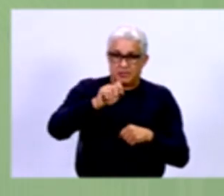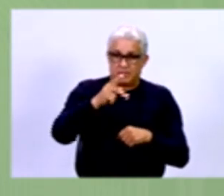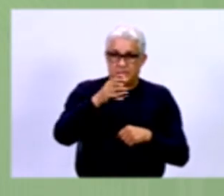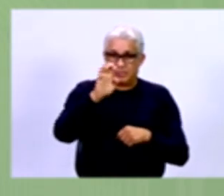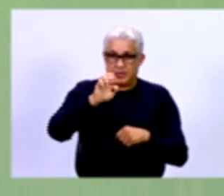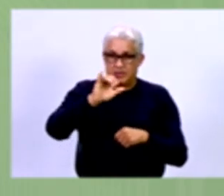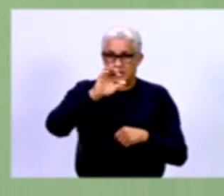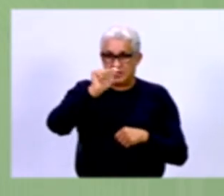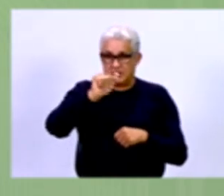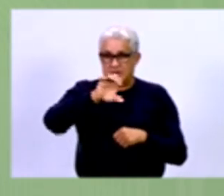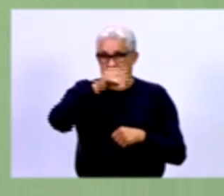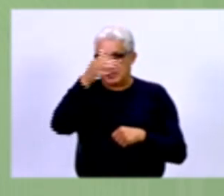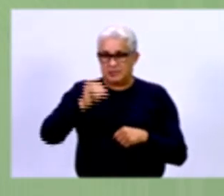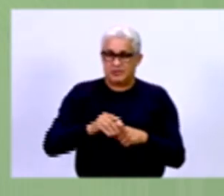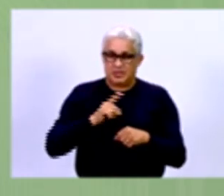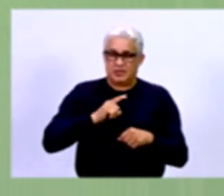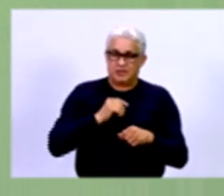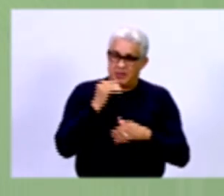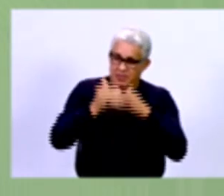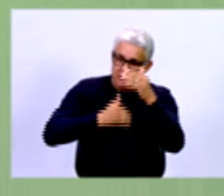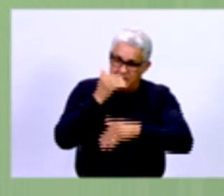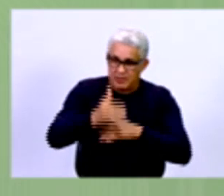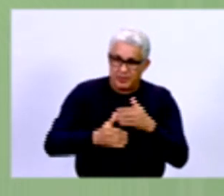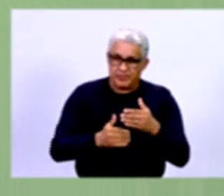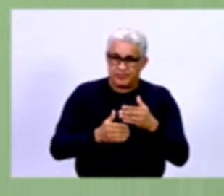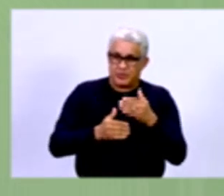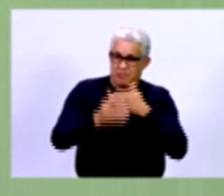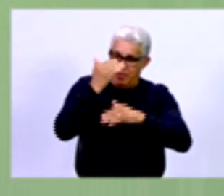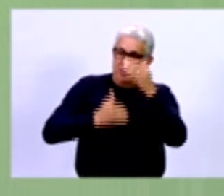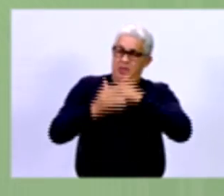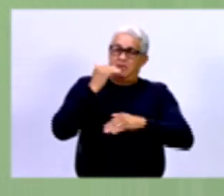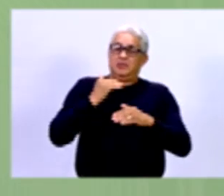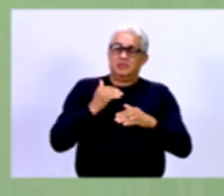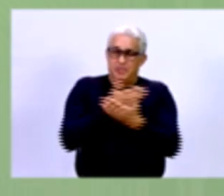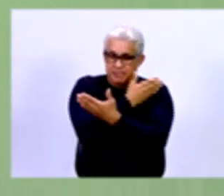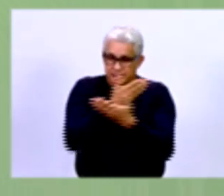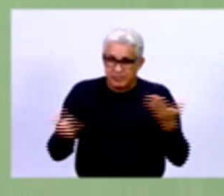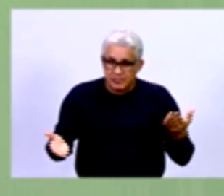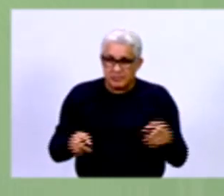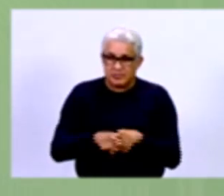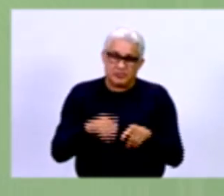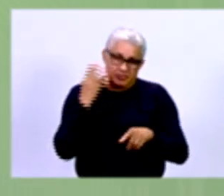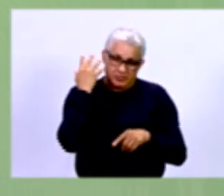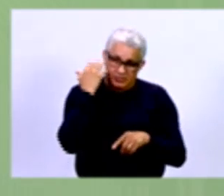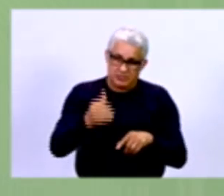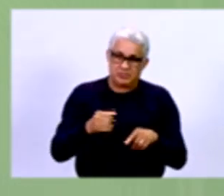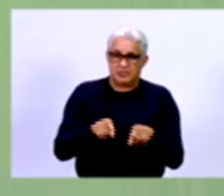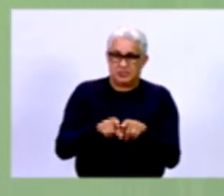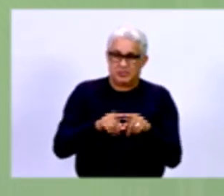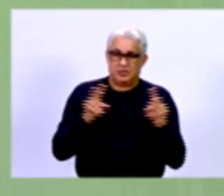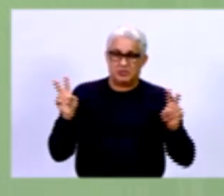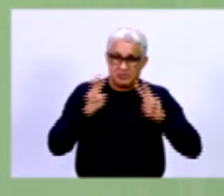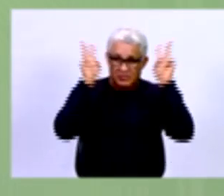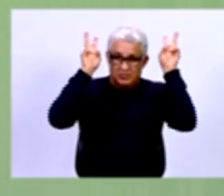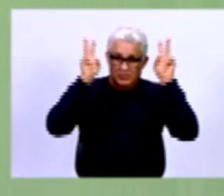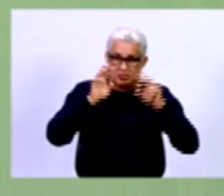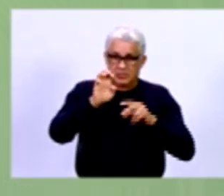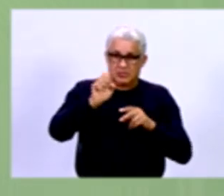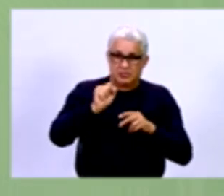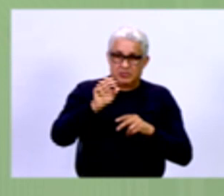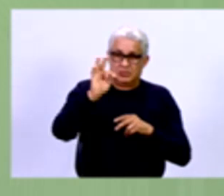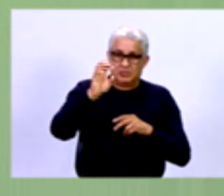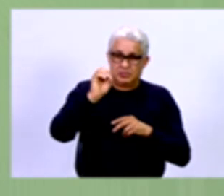natural. Depreciação, que é aquele processo de desconstrução natural, perda de depreciação natural do valor do estoque de capital